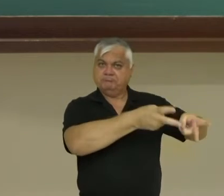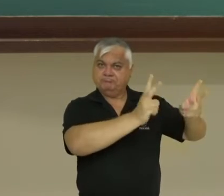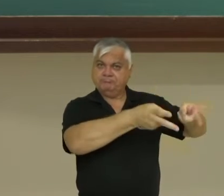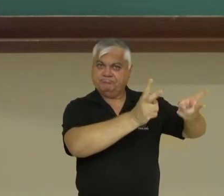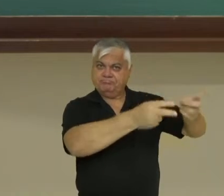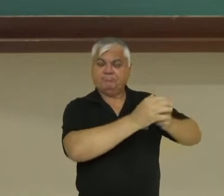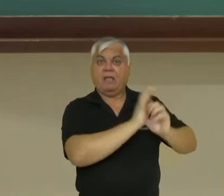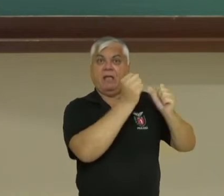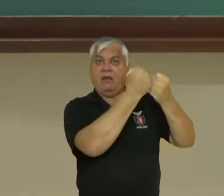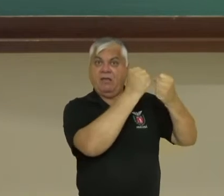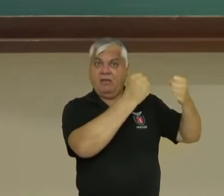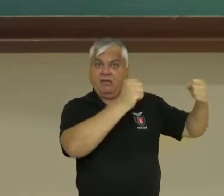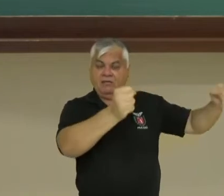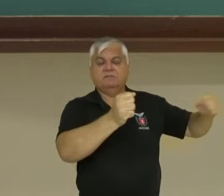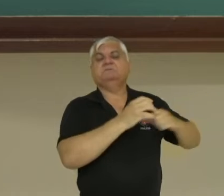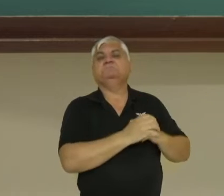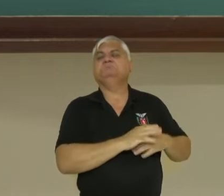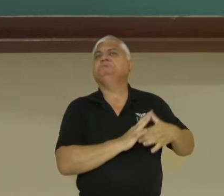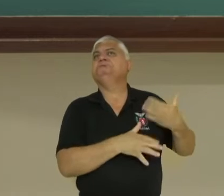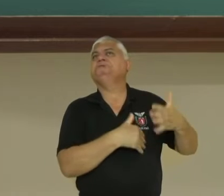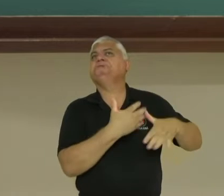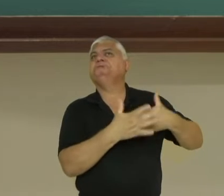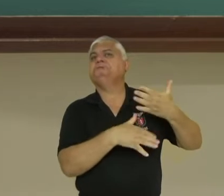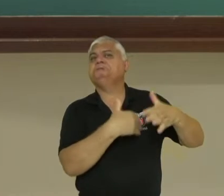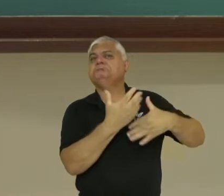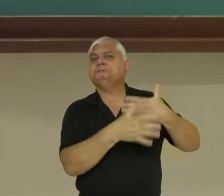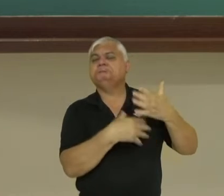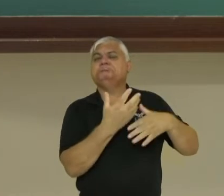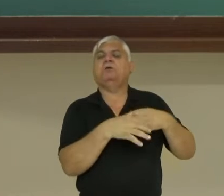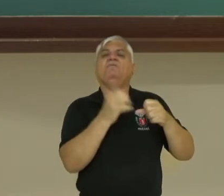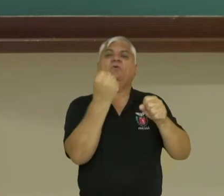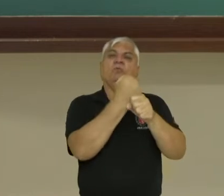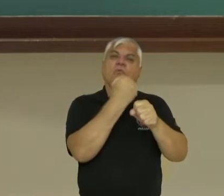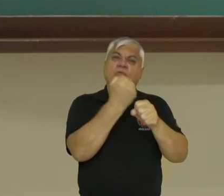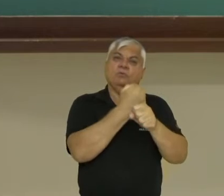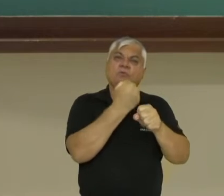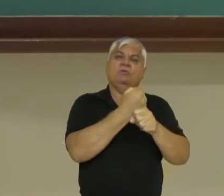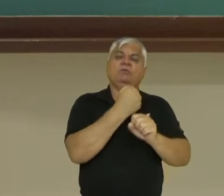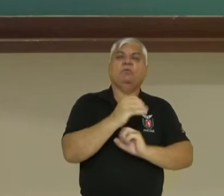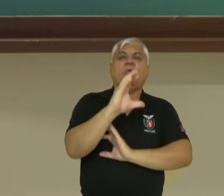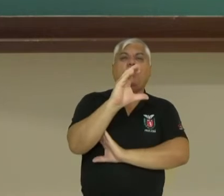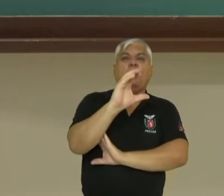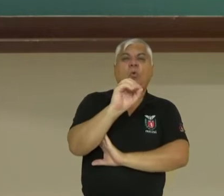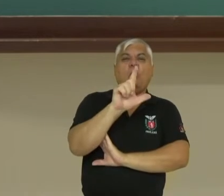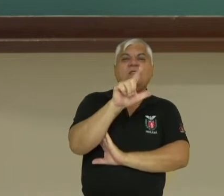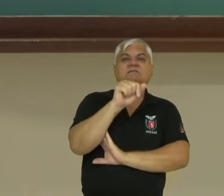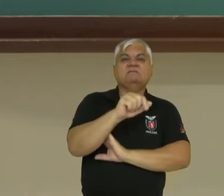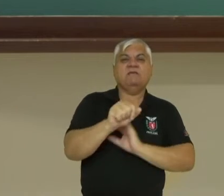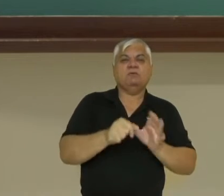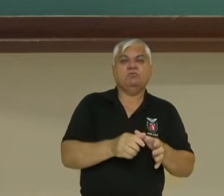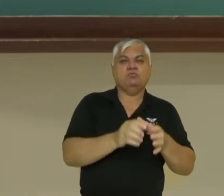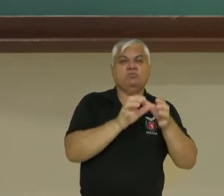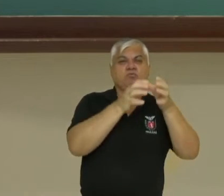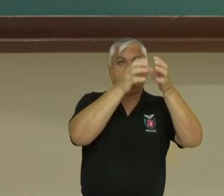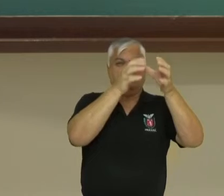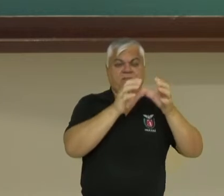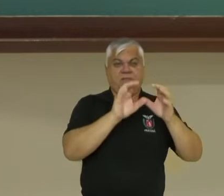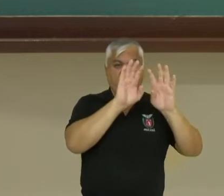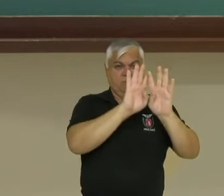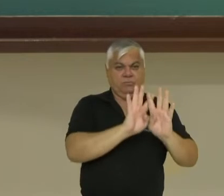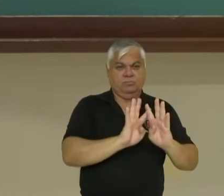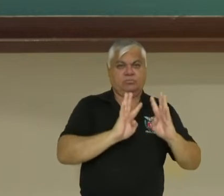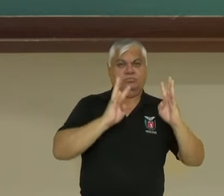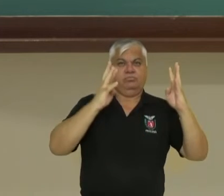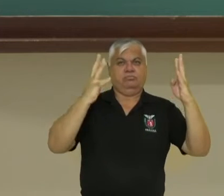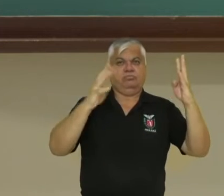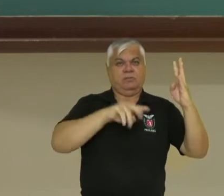espaço grandioso, né? Depois foi construído para substituir, né, o Coliseu. Porém, o circo ele tem essa característica,